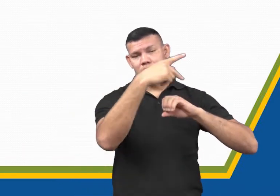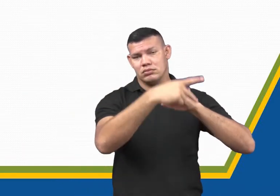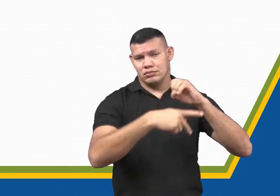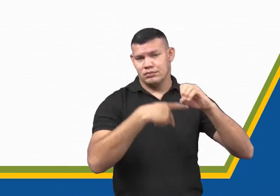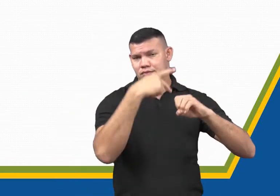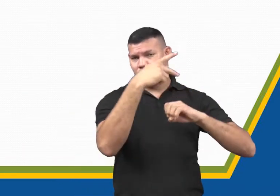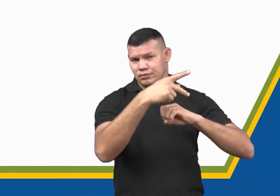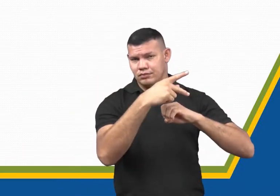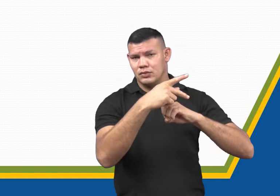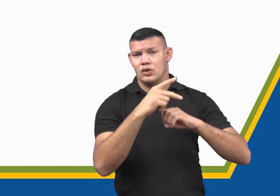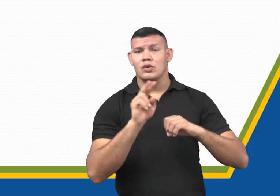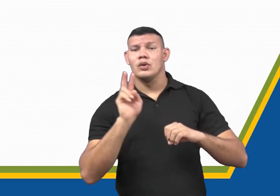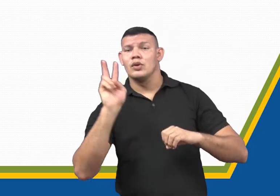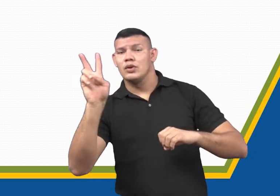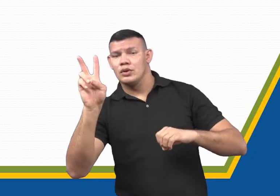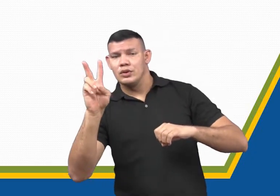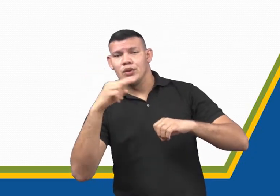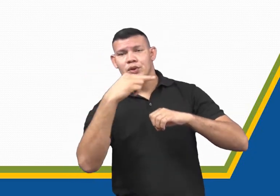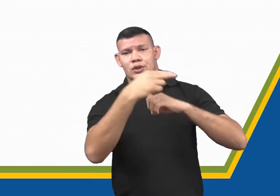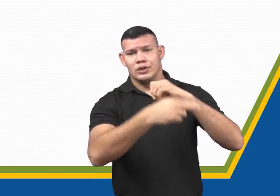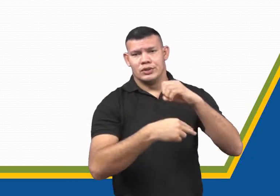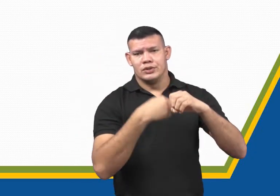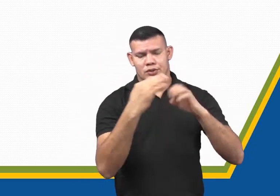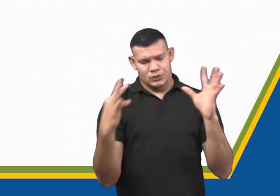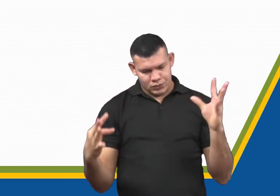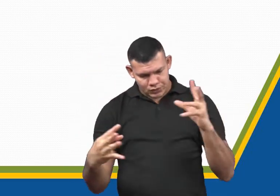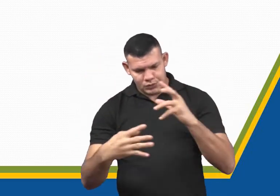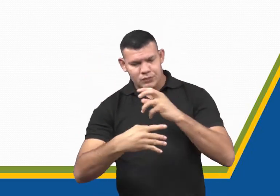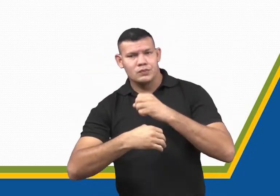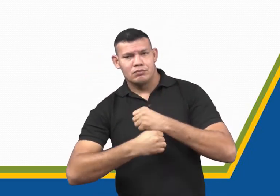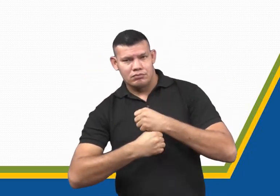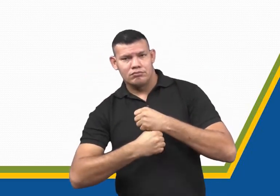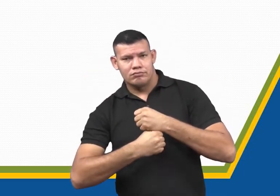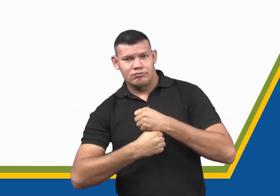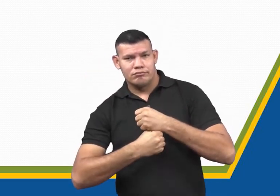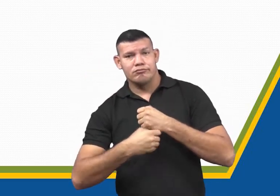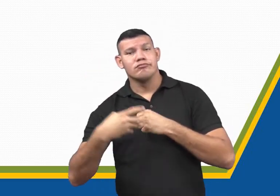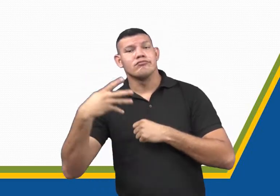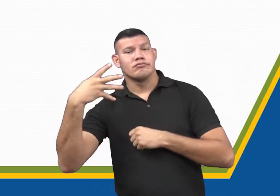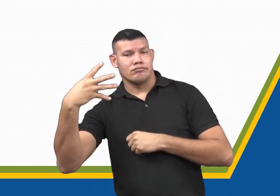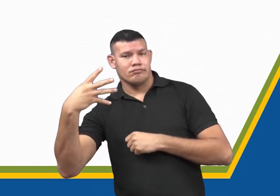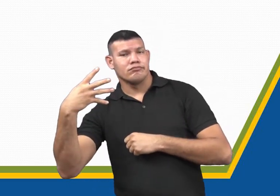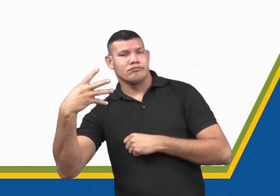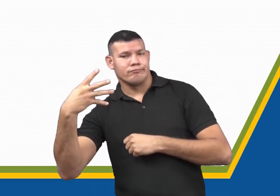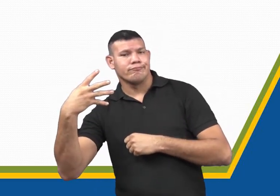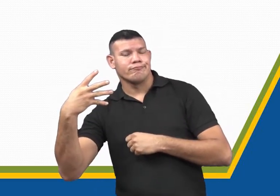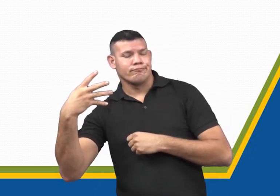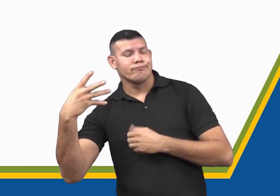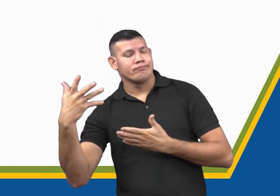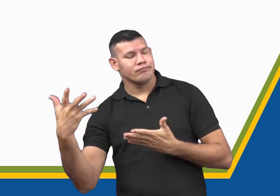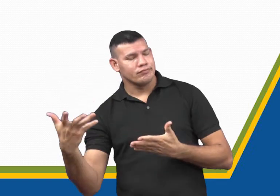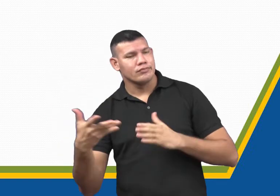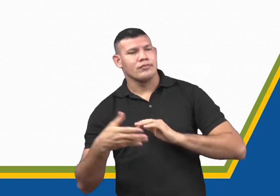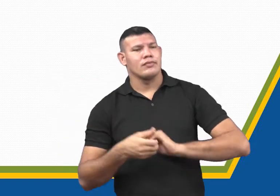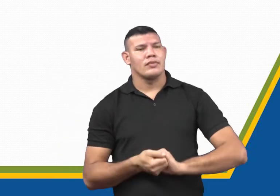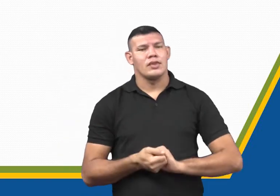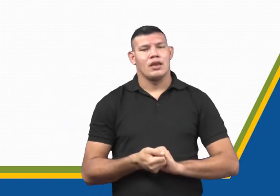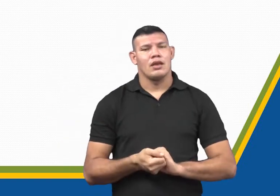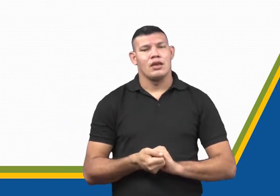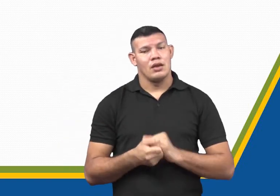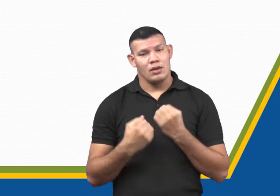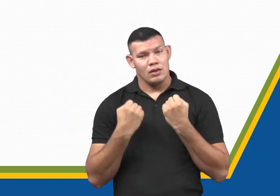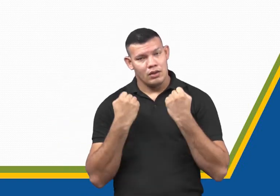nêutrons. Somando esses dois elementos, nós vamos ter um total de 4. Então, 4 vai ser o número de